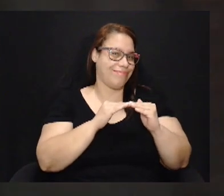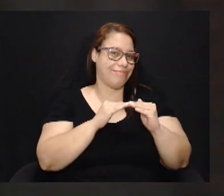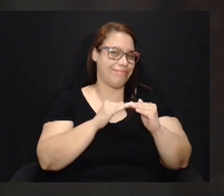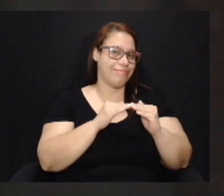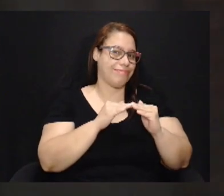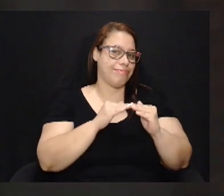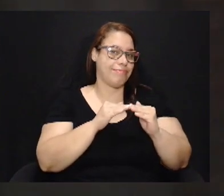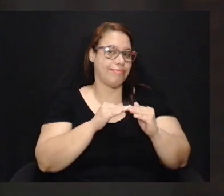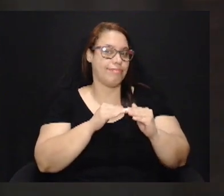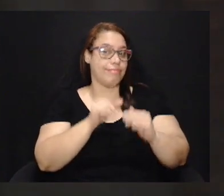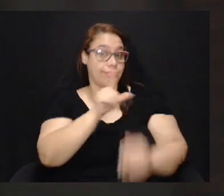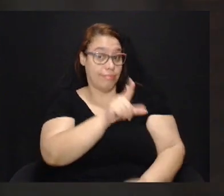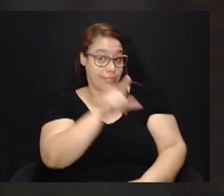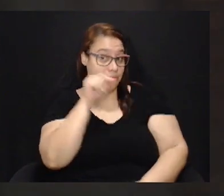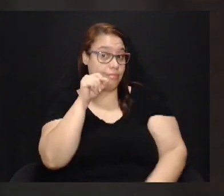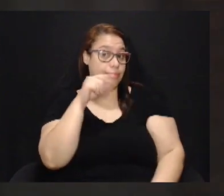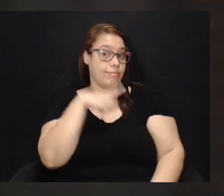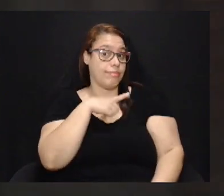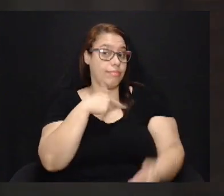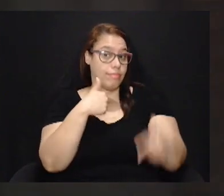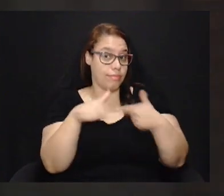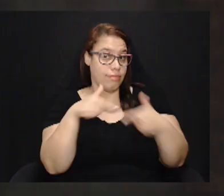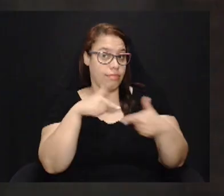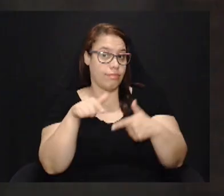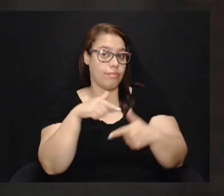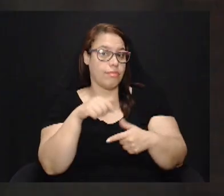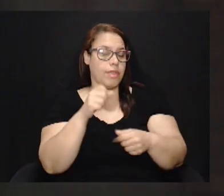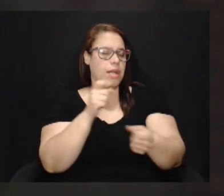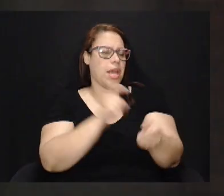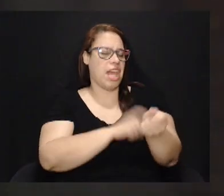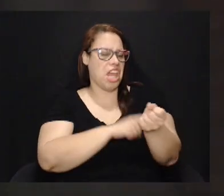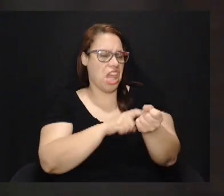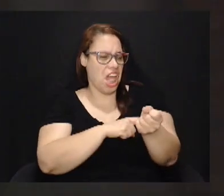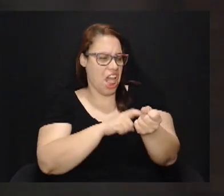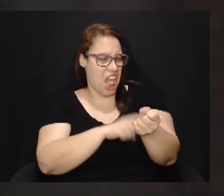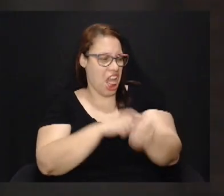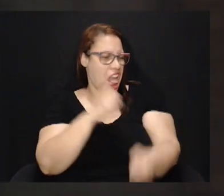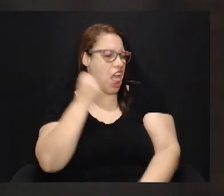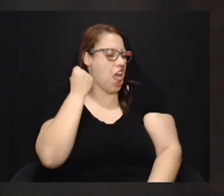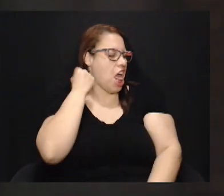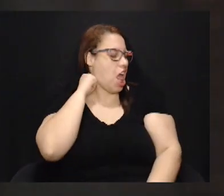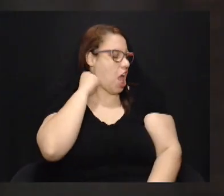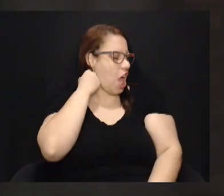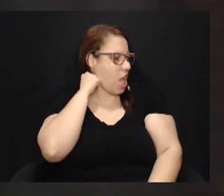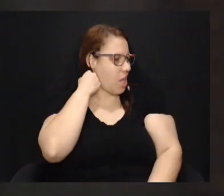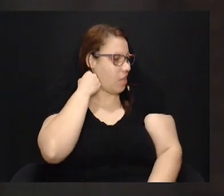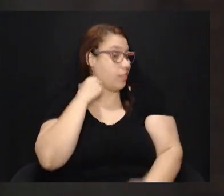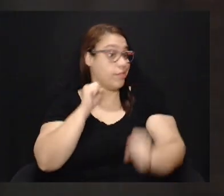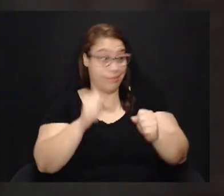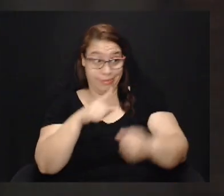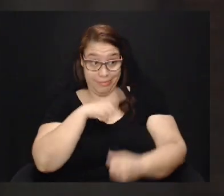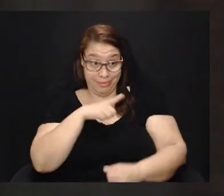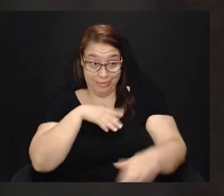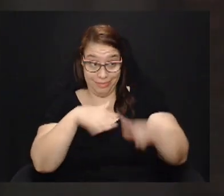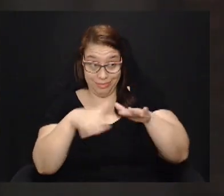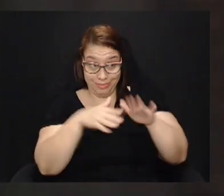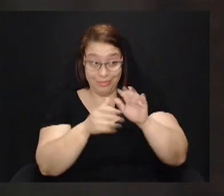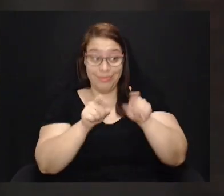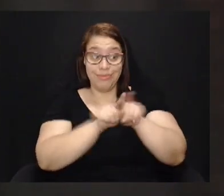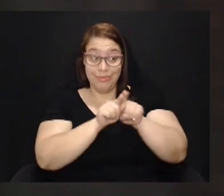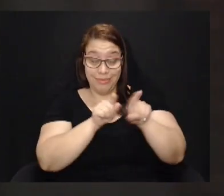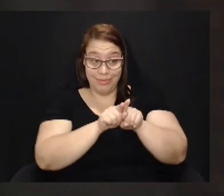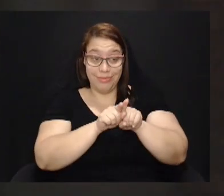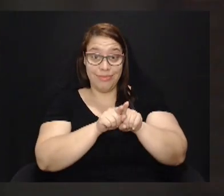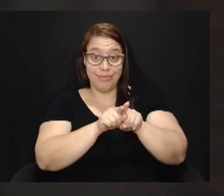para você até trabalhar a questão de estresse, de ansiedade, você poder ter um momento ali também...